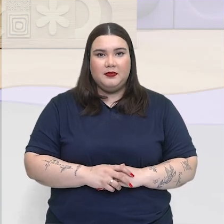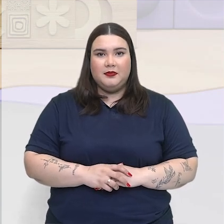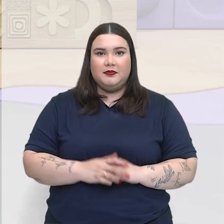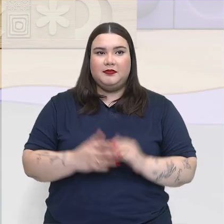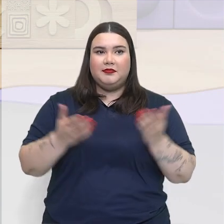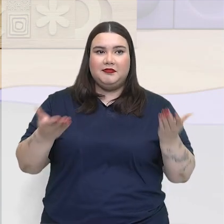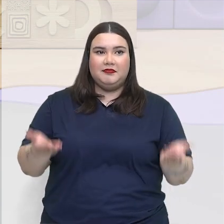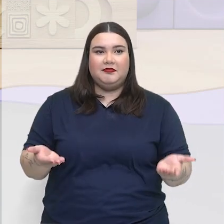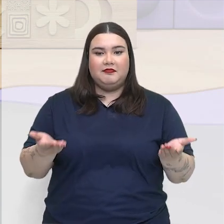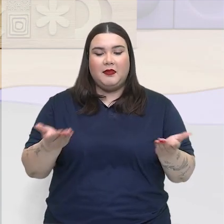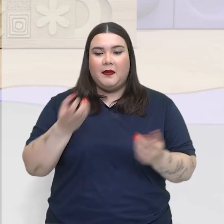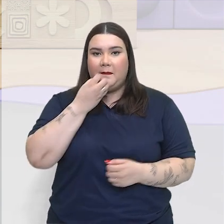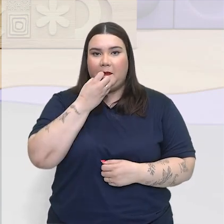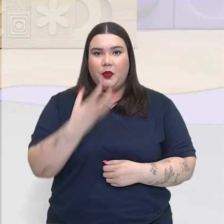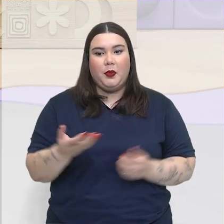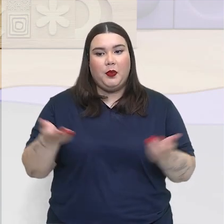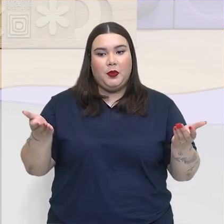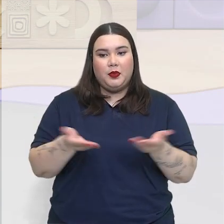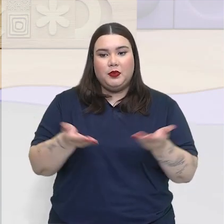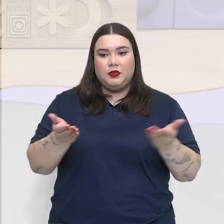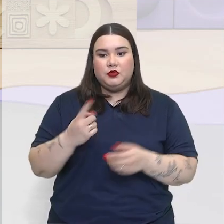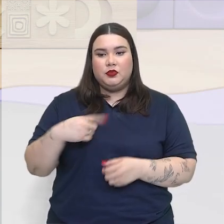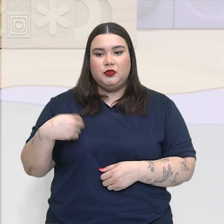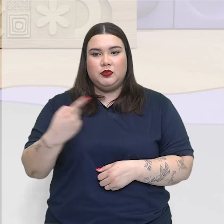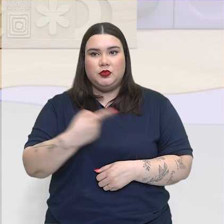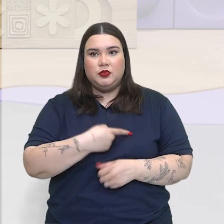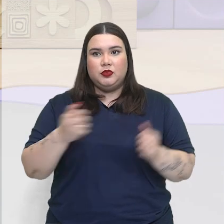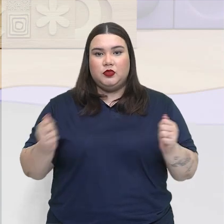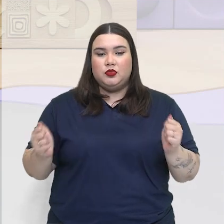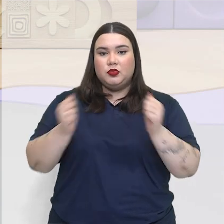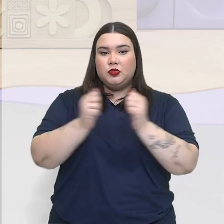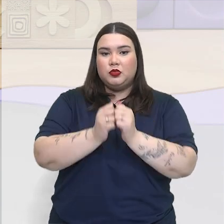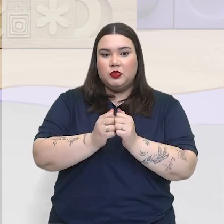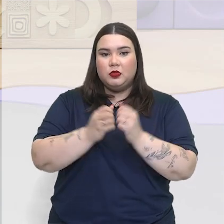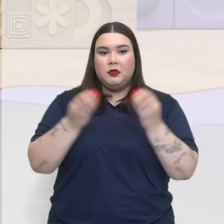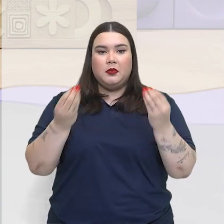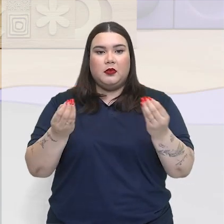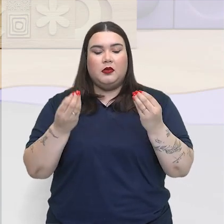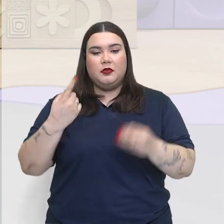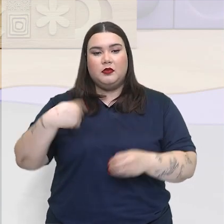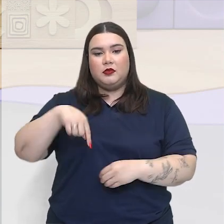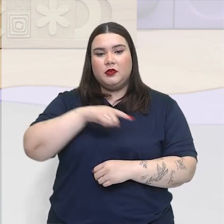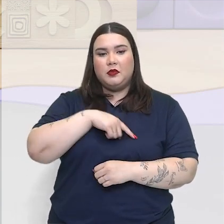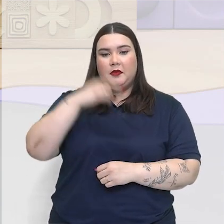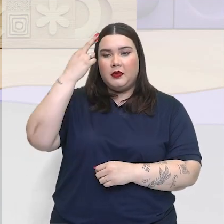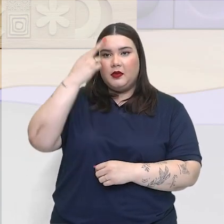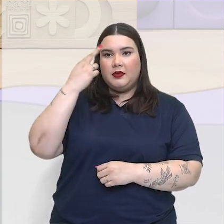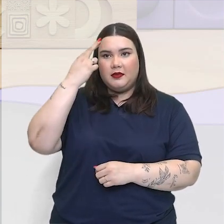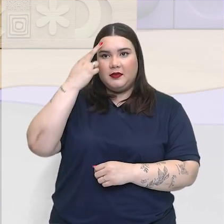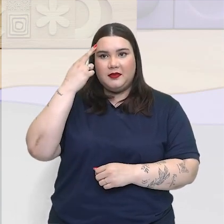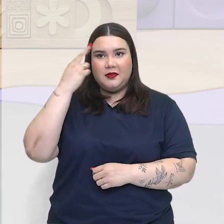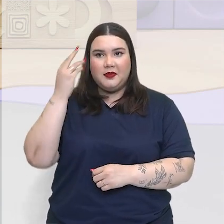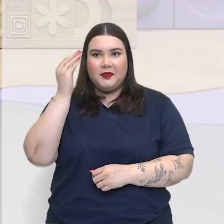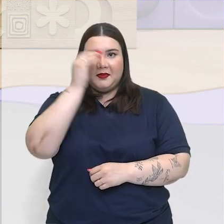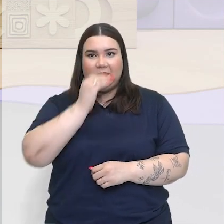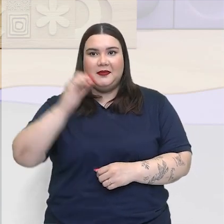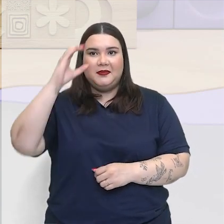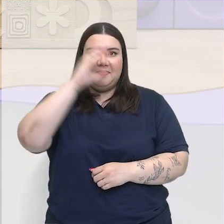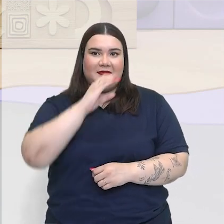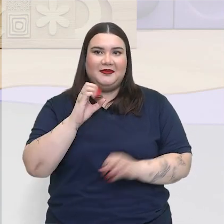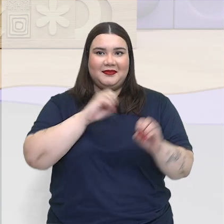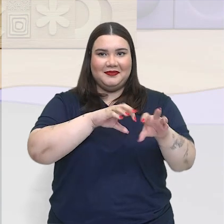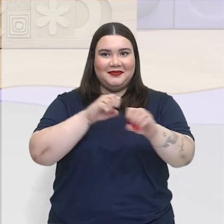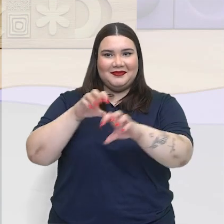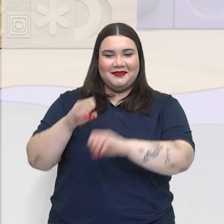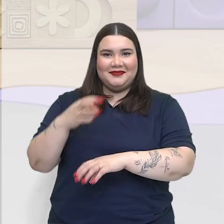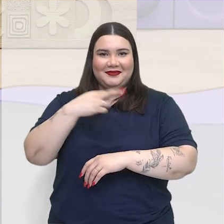Então, que bom que nós estamos hoje juntos e juntas para refletir importantes conhecimentos em torno do